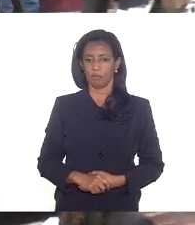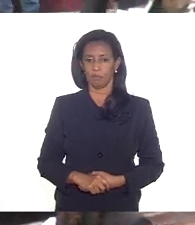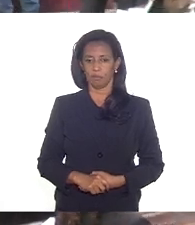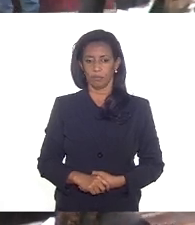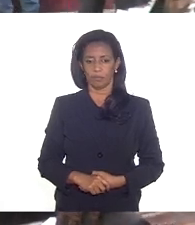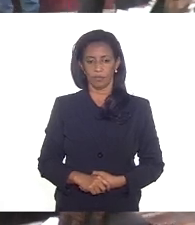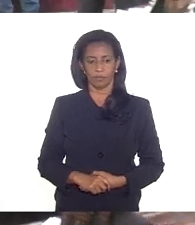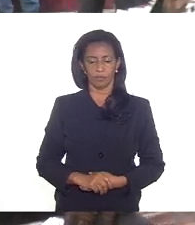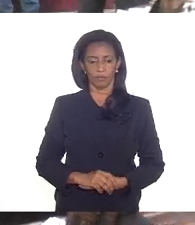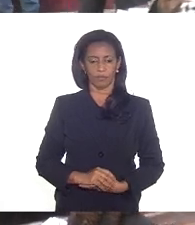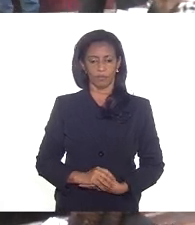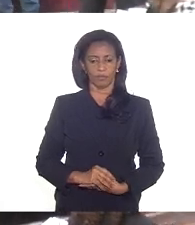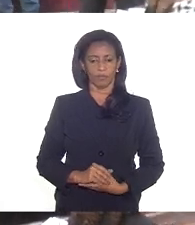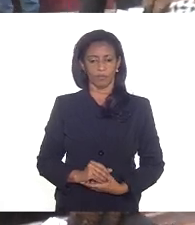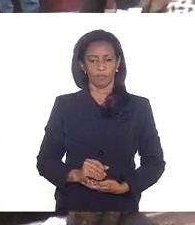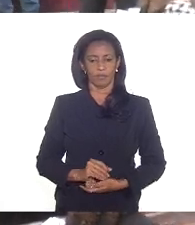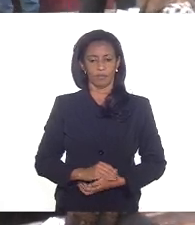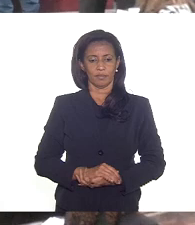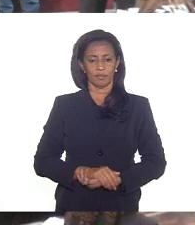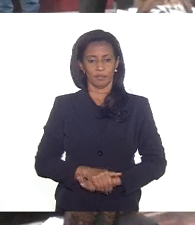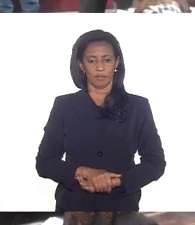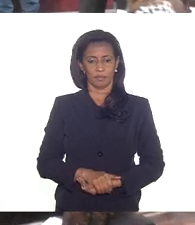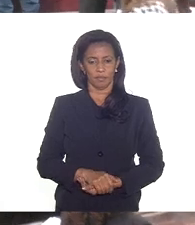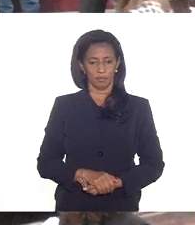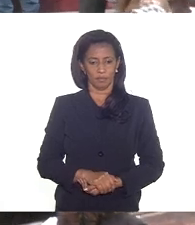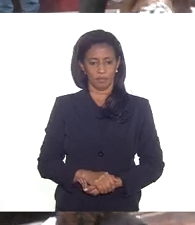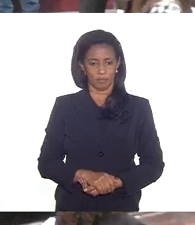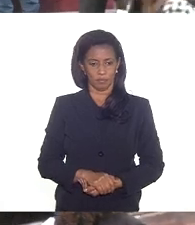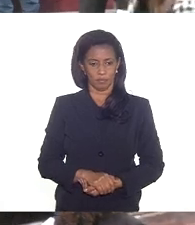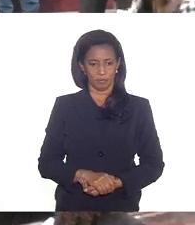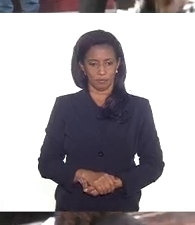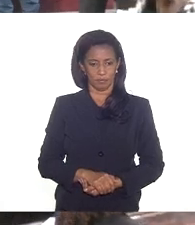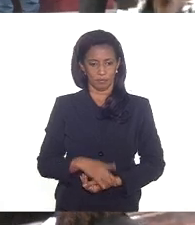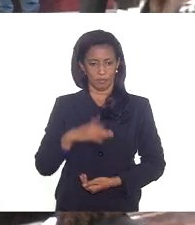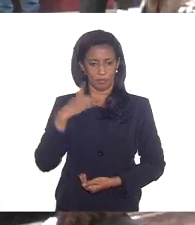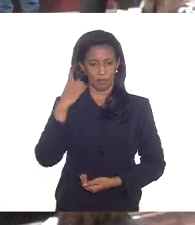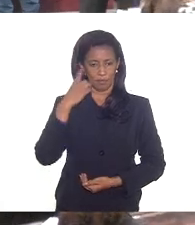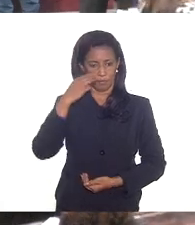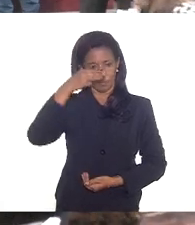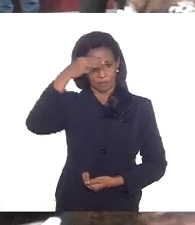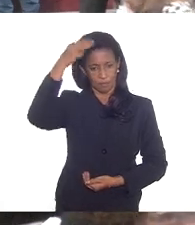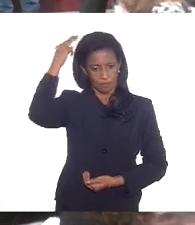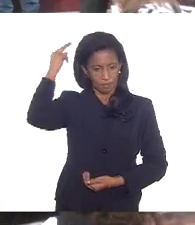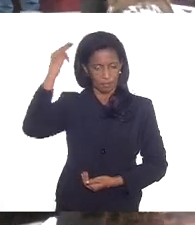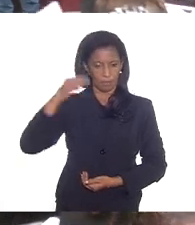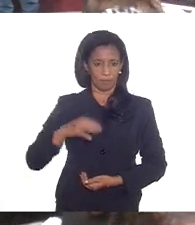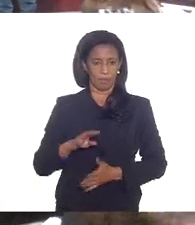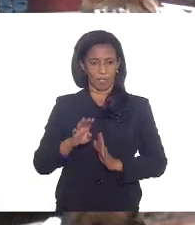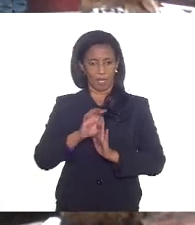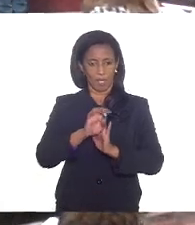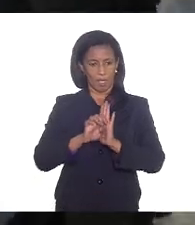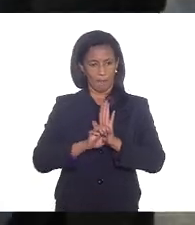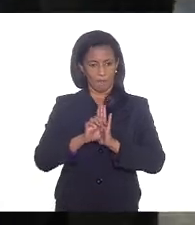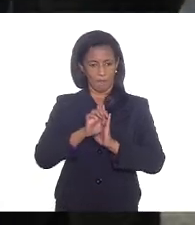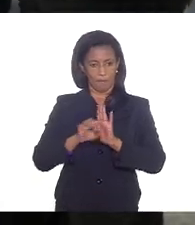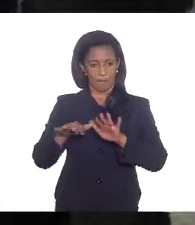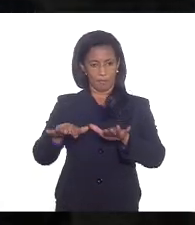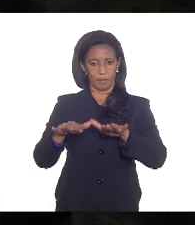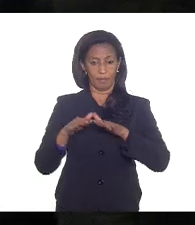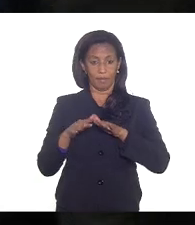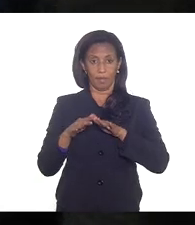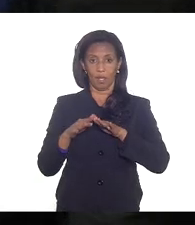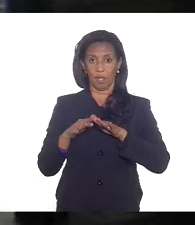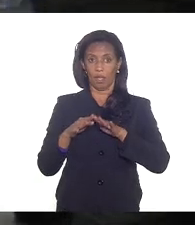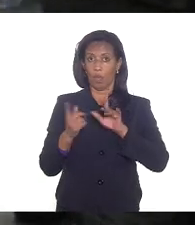E aí o resultado Márcio Pacheco sobre a emenda de plenário seu presente